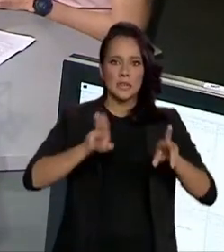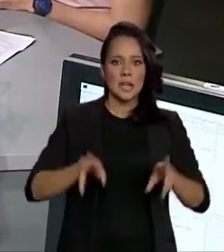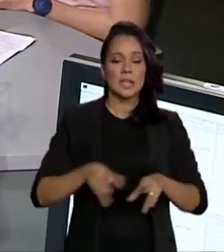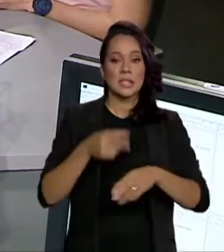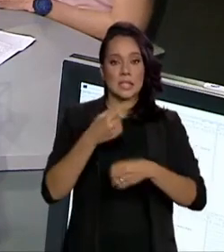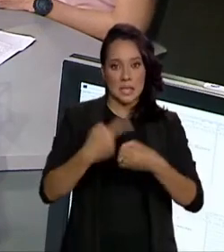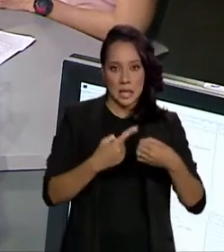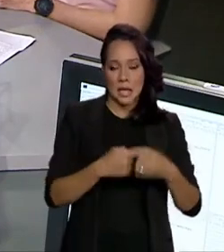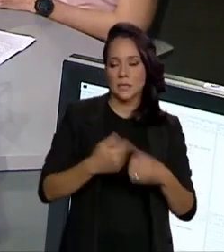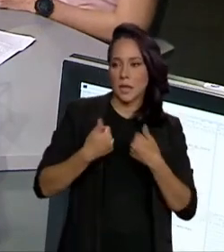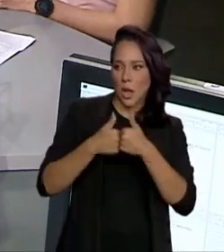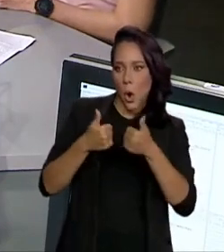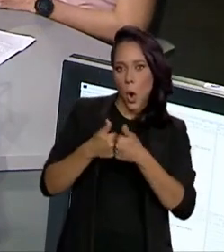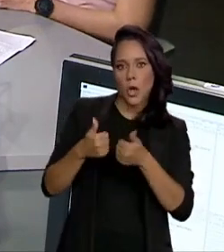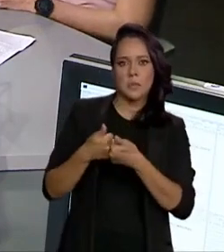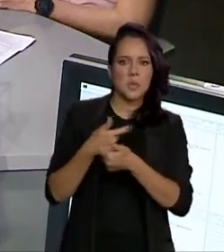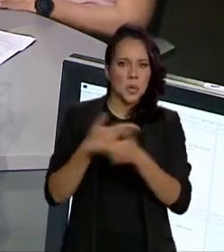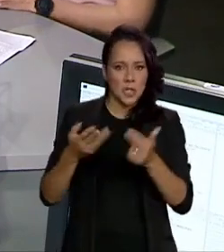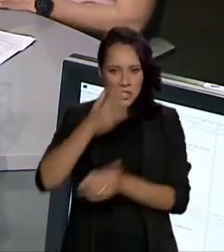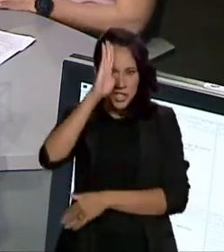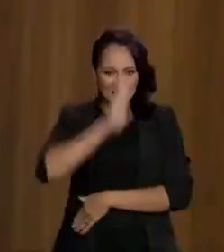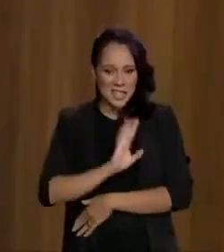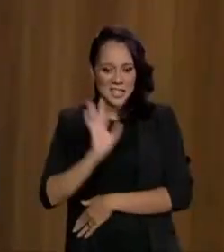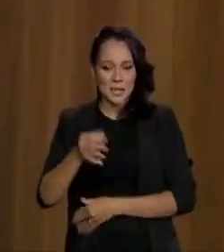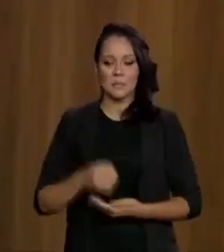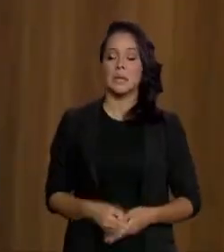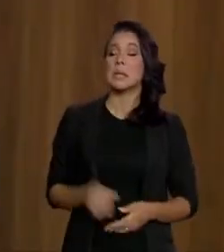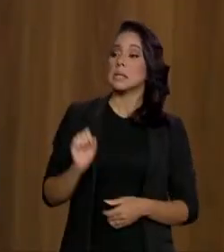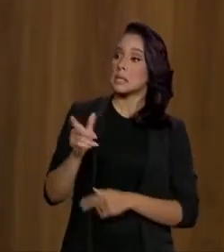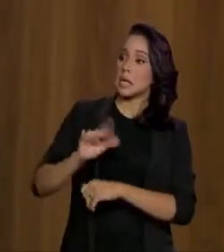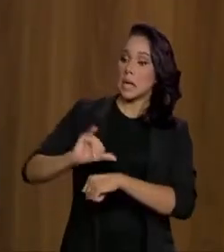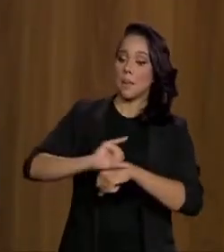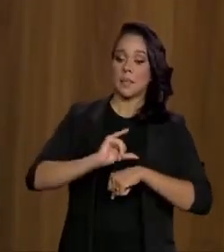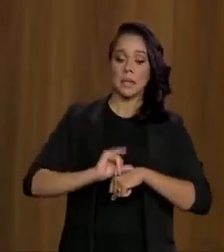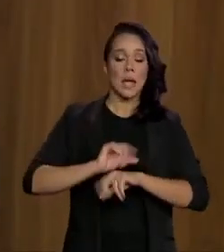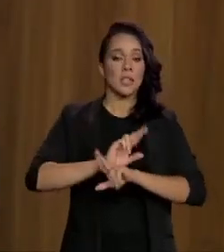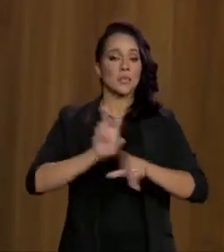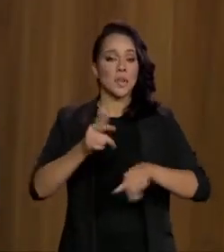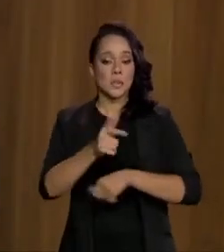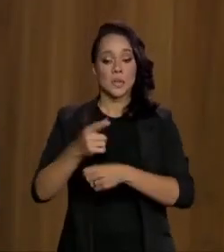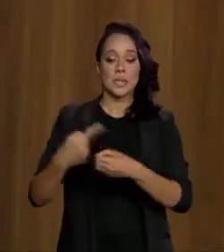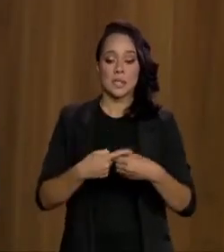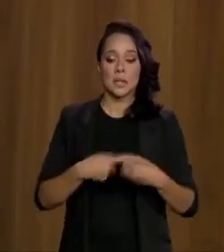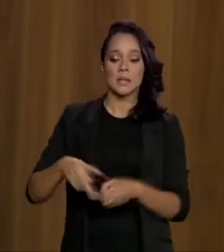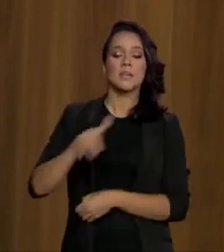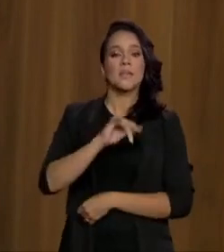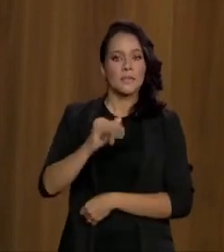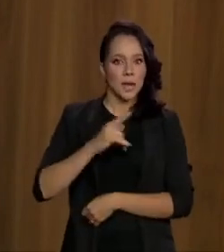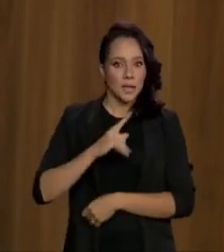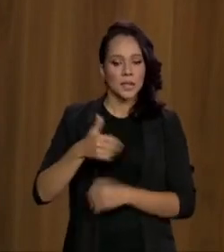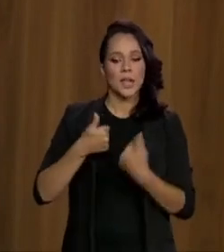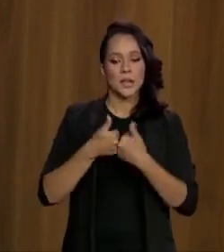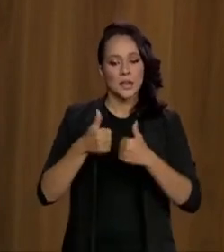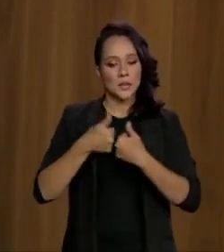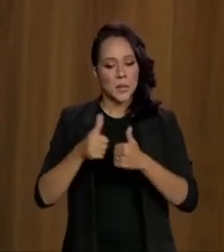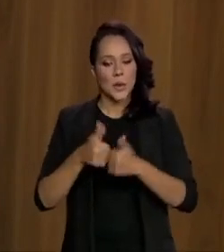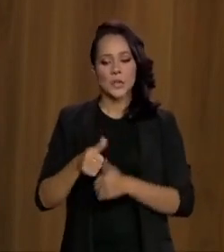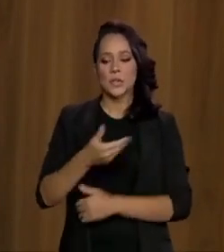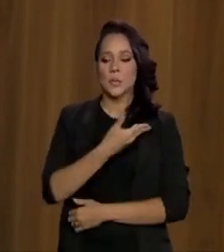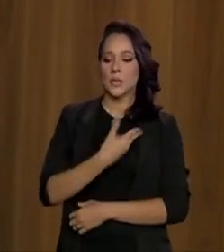público gratuito. Pois é, esse é outro ponto. A gente vai ter todas as capitais e várias outras cidades terão aí transporte